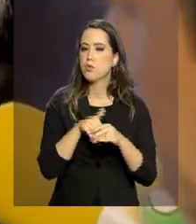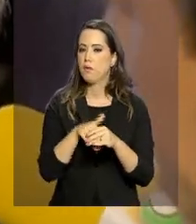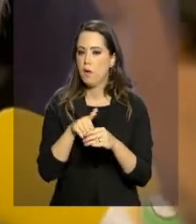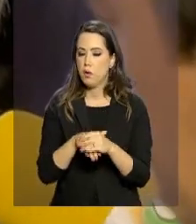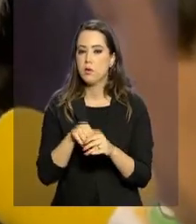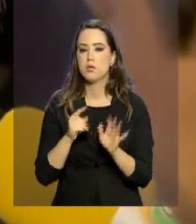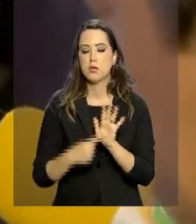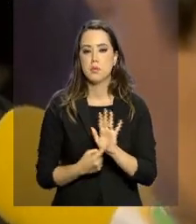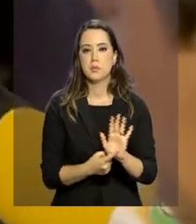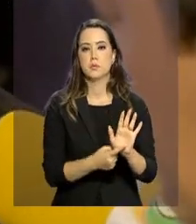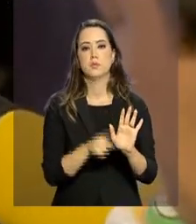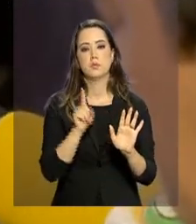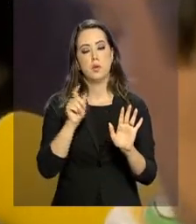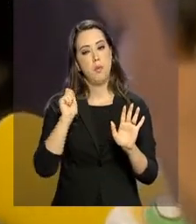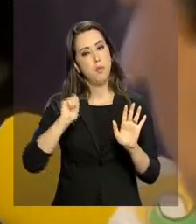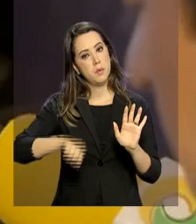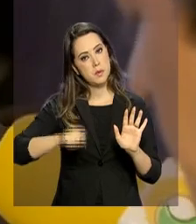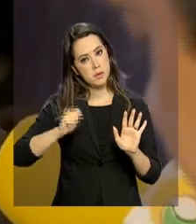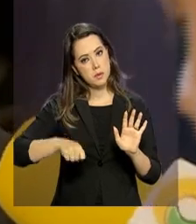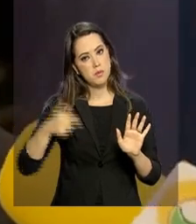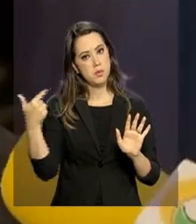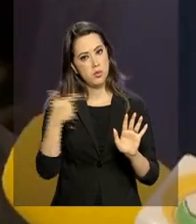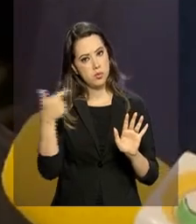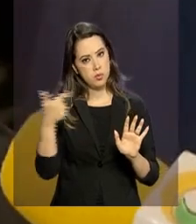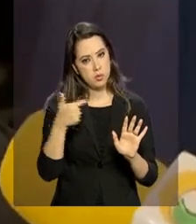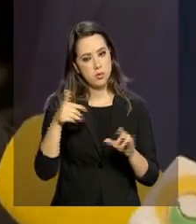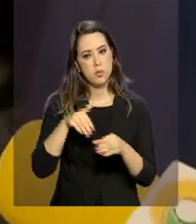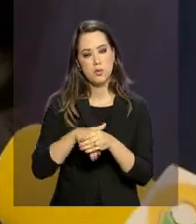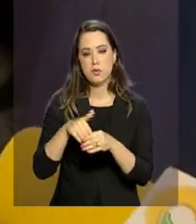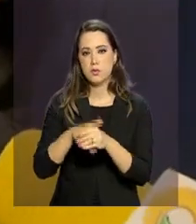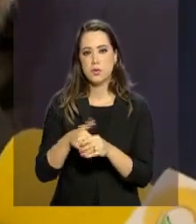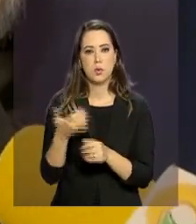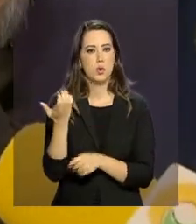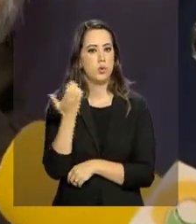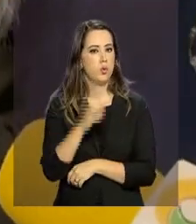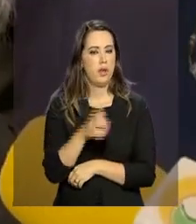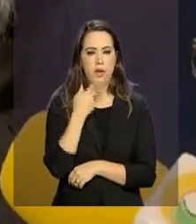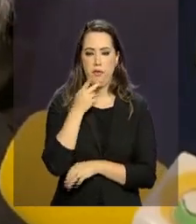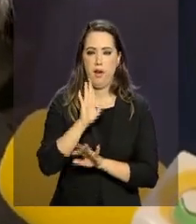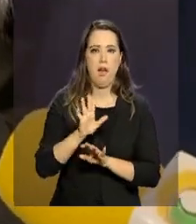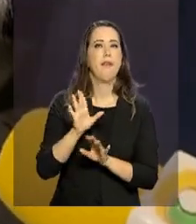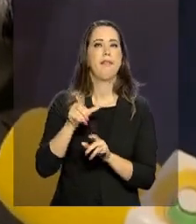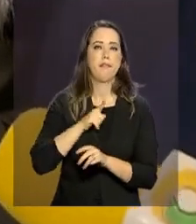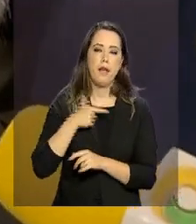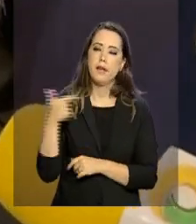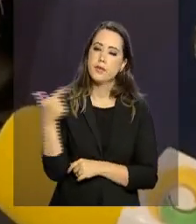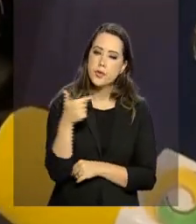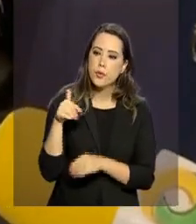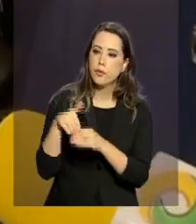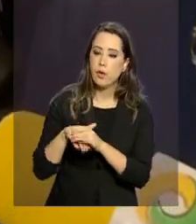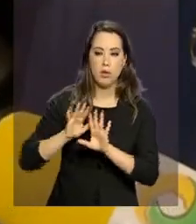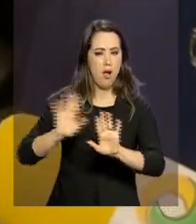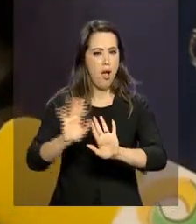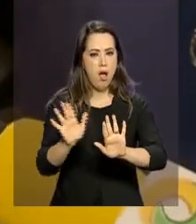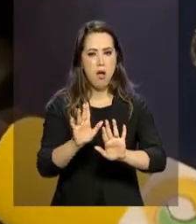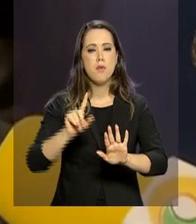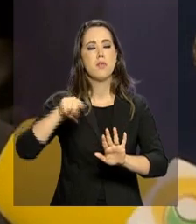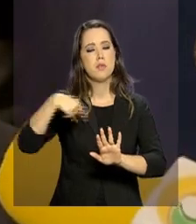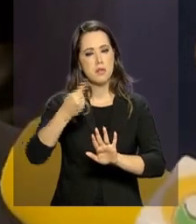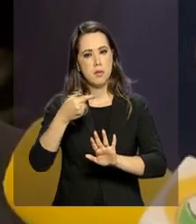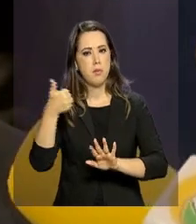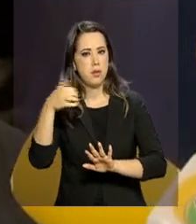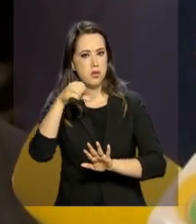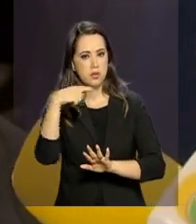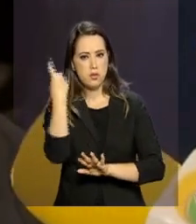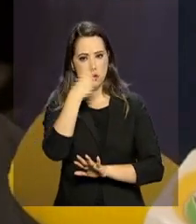possibilidade possível de um segundo turno não quero antecipar nada vamos esperar que o resultado depois de 19 horas